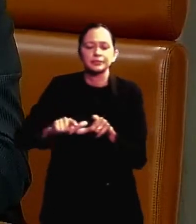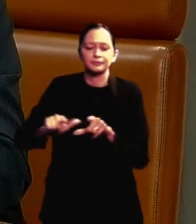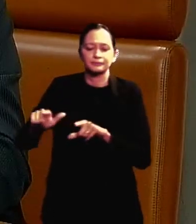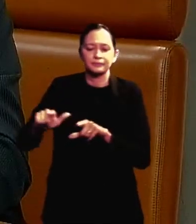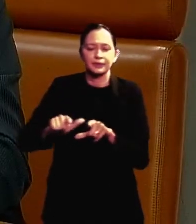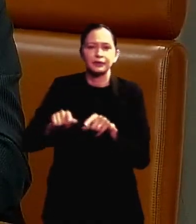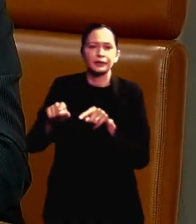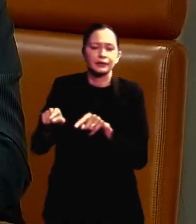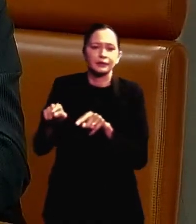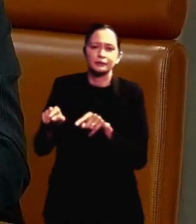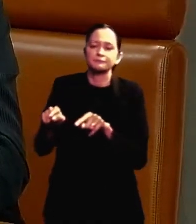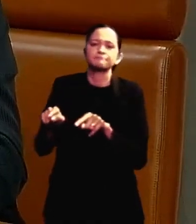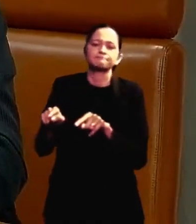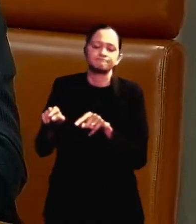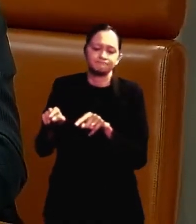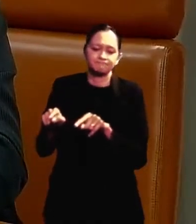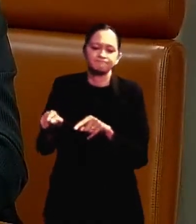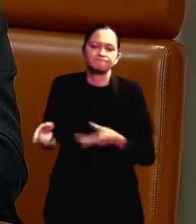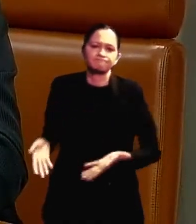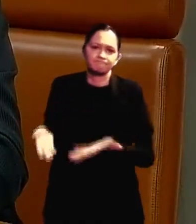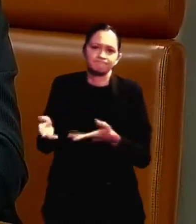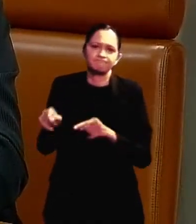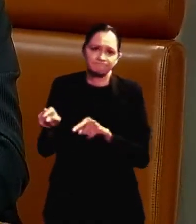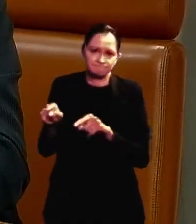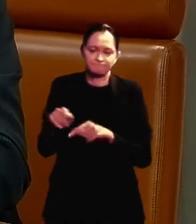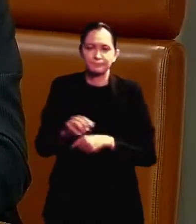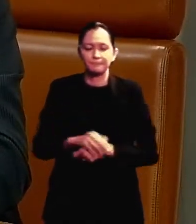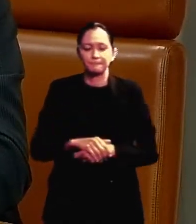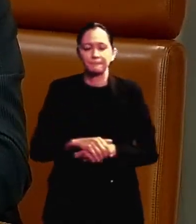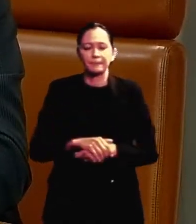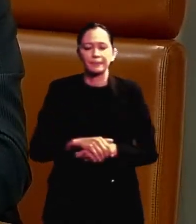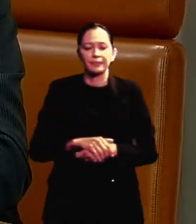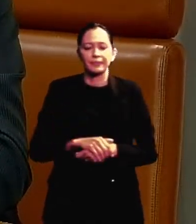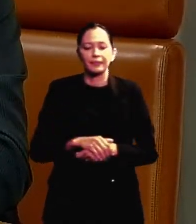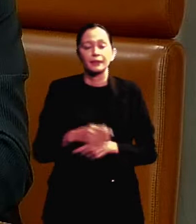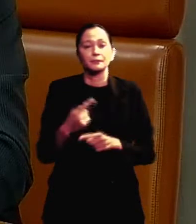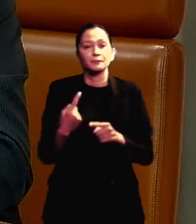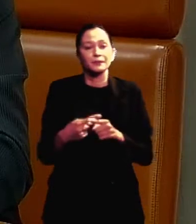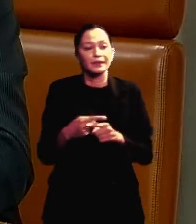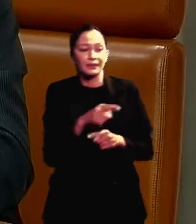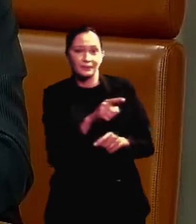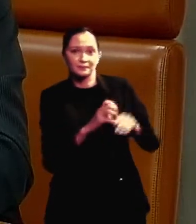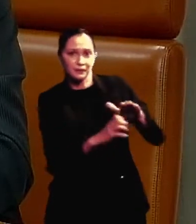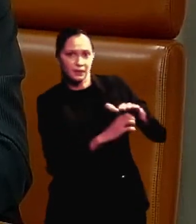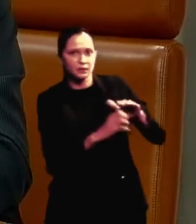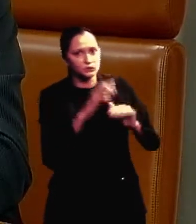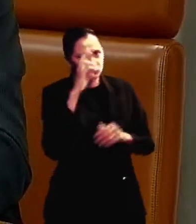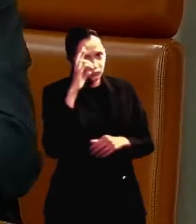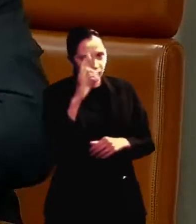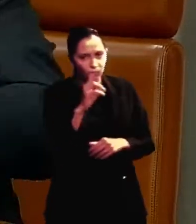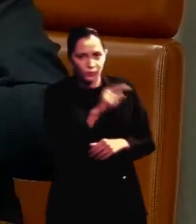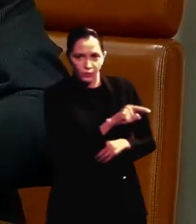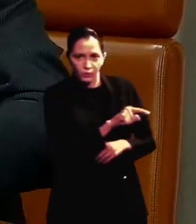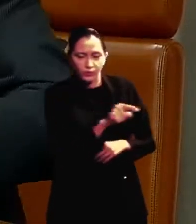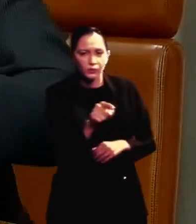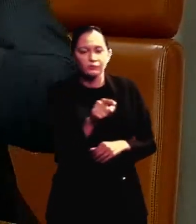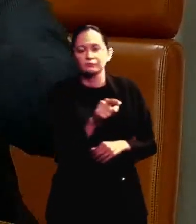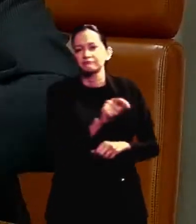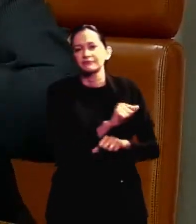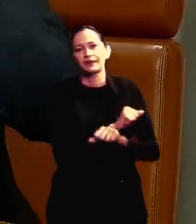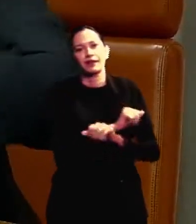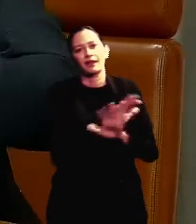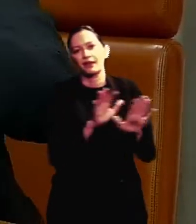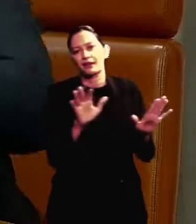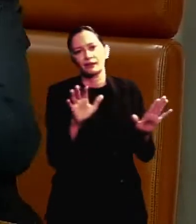molotov na mão dela, no terminal, ela queima o terminal. Porque esses empresários, né, são muito ruins, mas é claro que